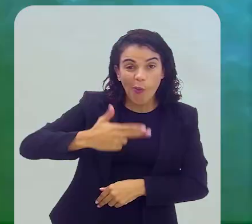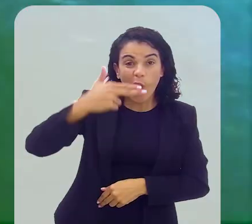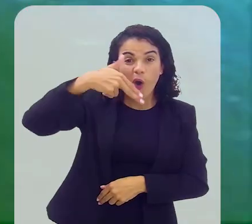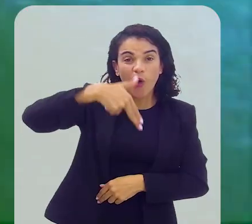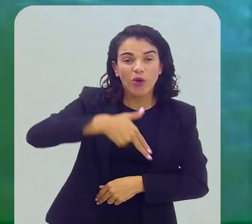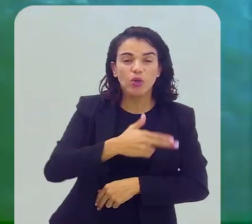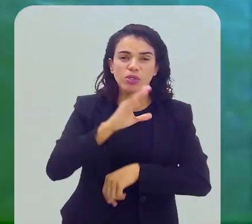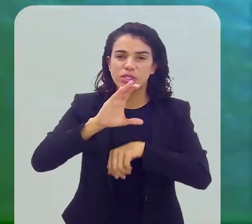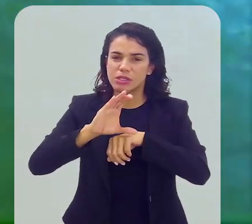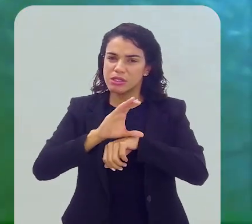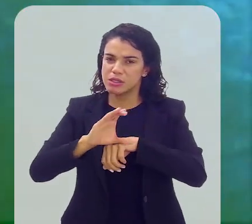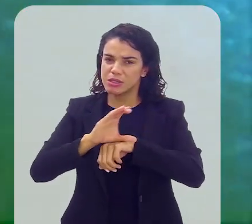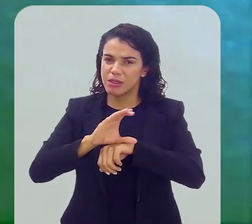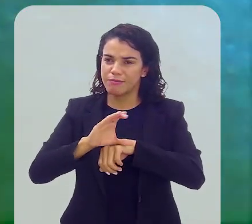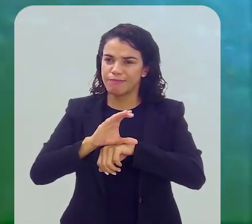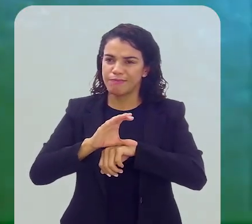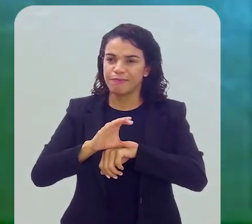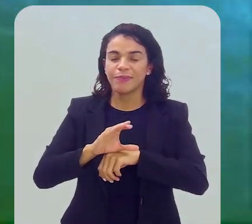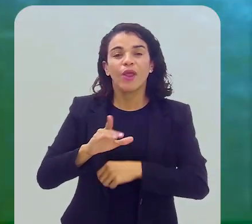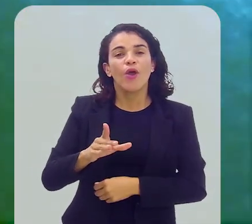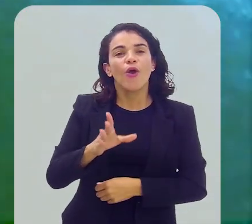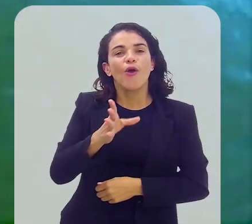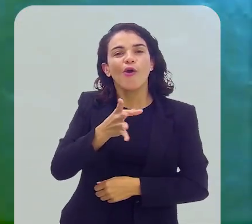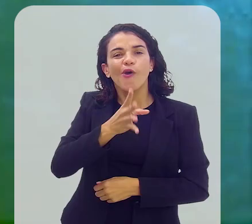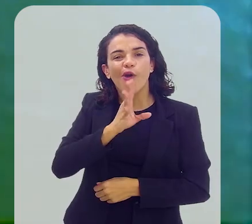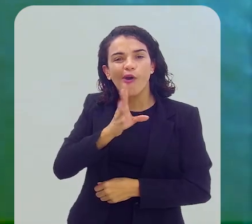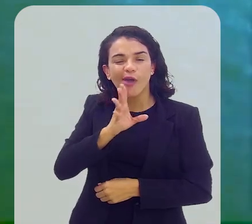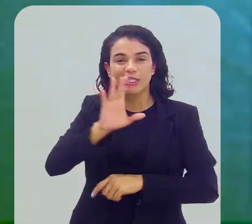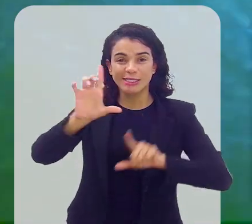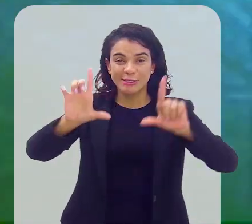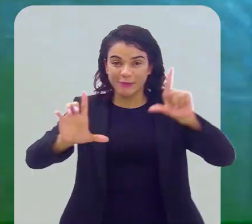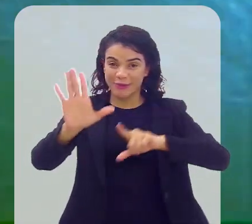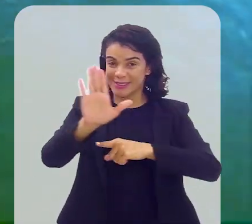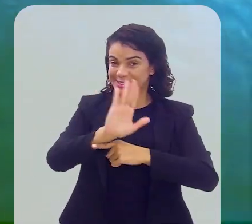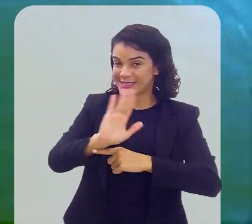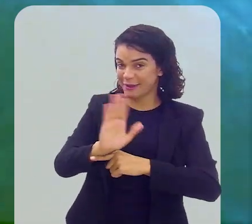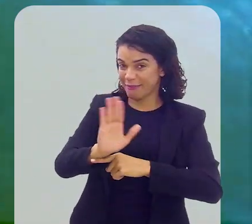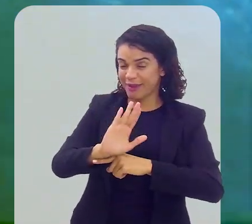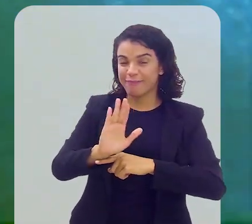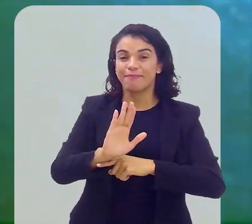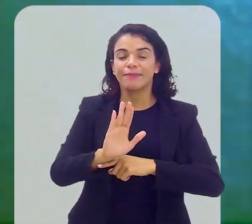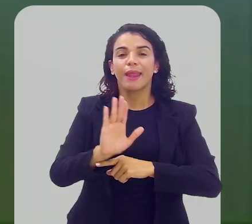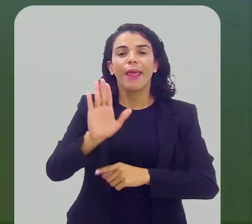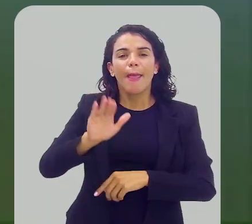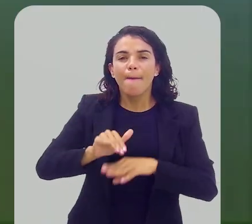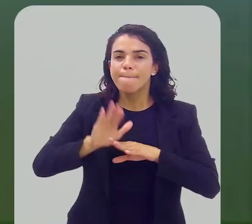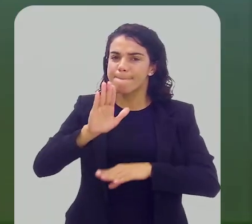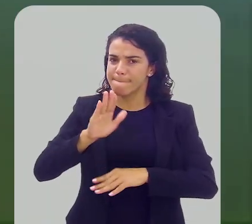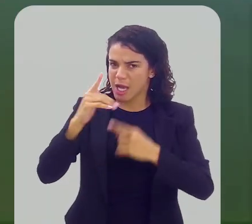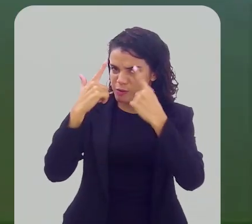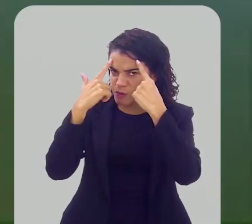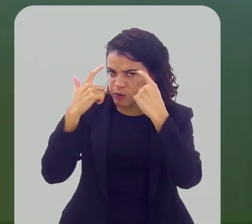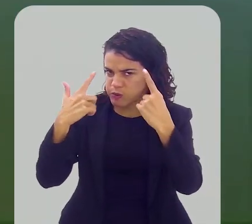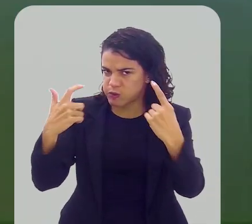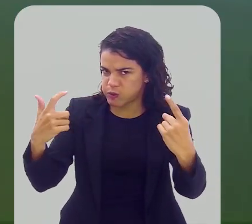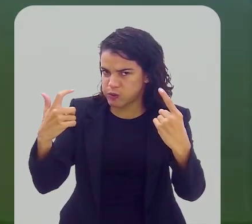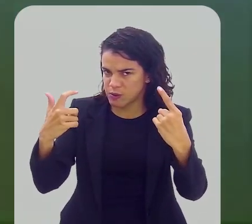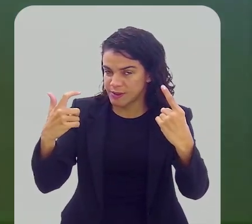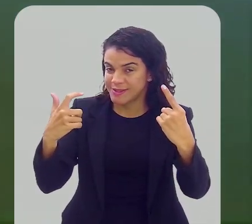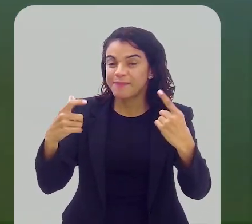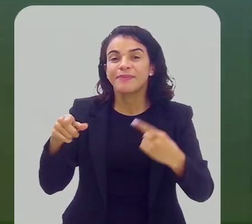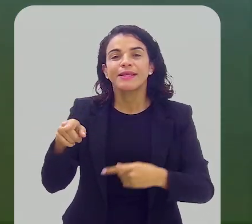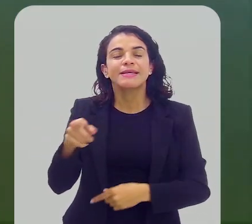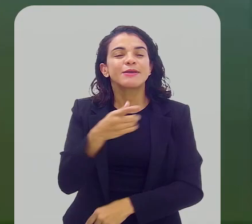O boto cinza não é uma espécie de golfinho como o flipper, tão conhecido das telas do cinema e TV. É mais arredio,